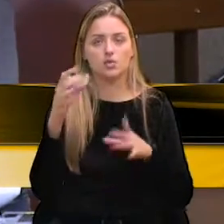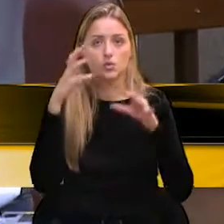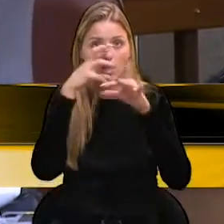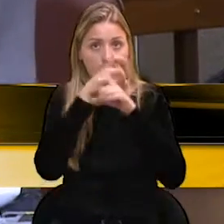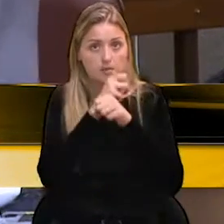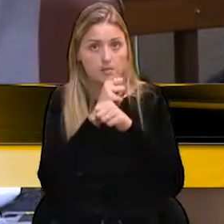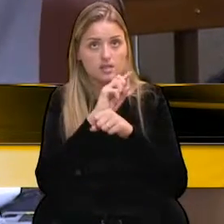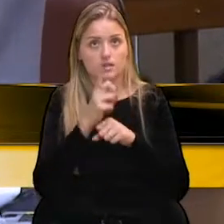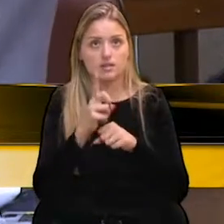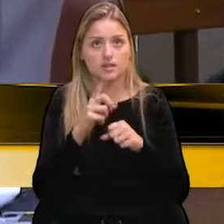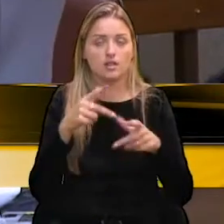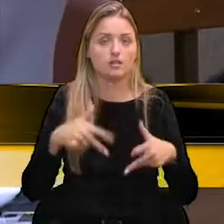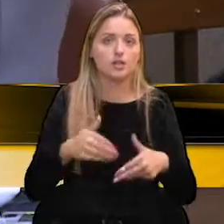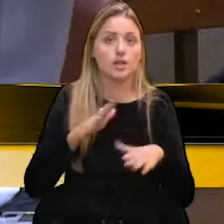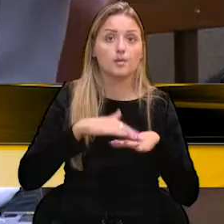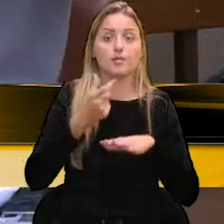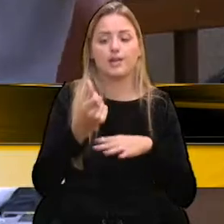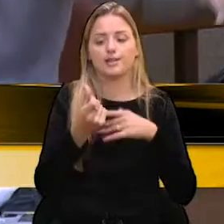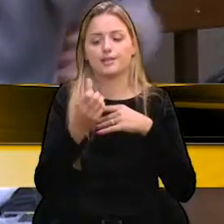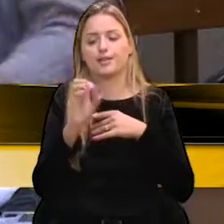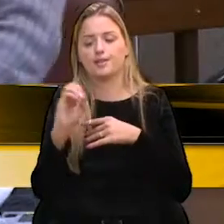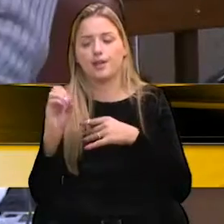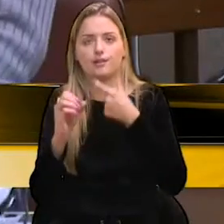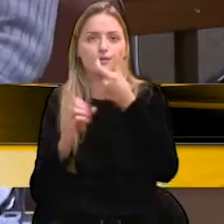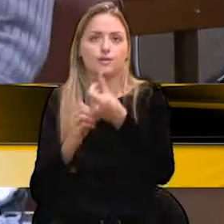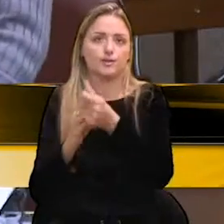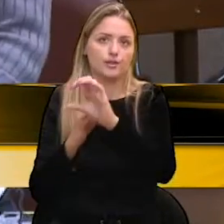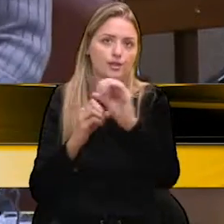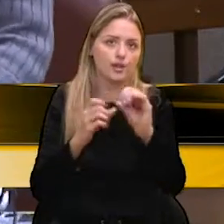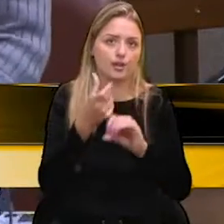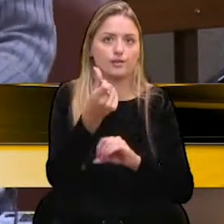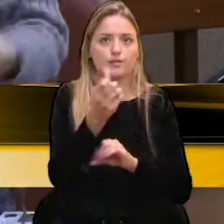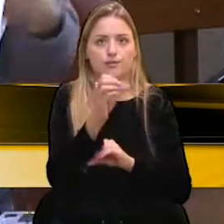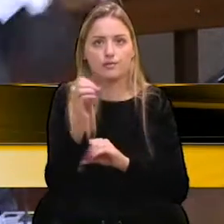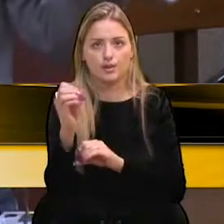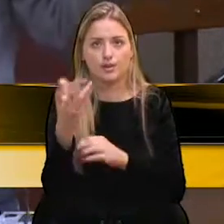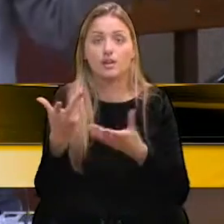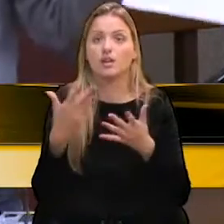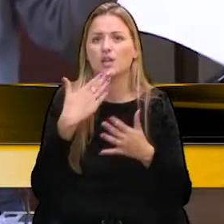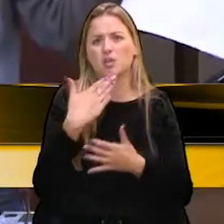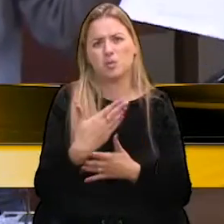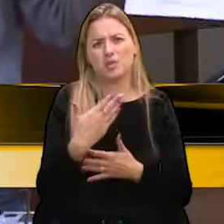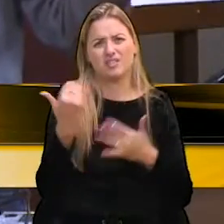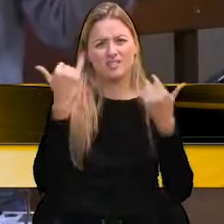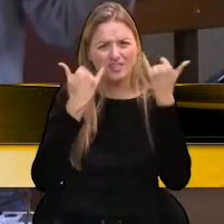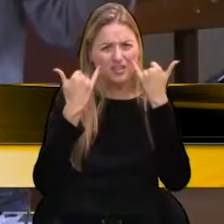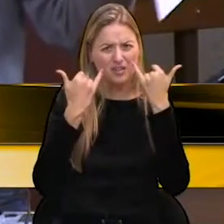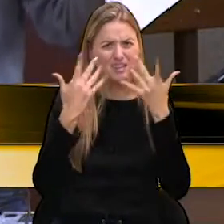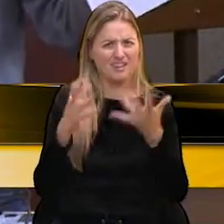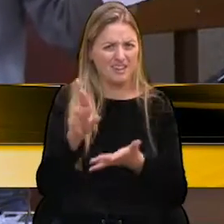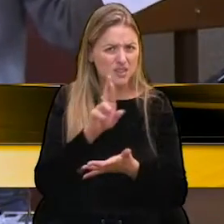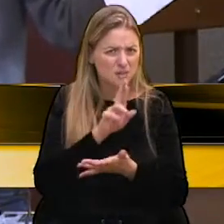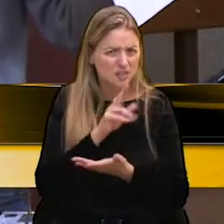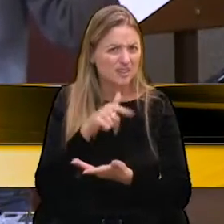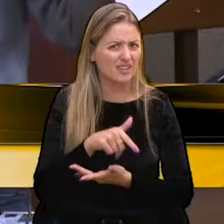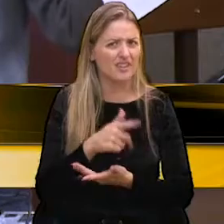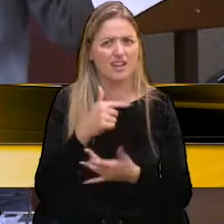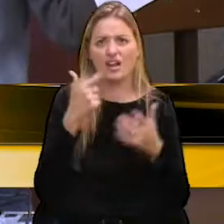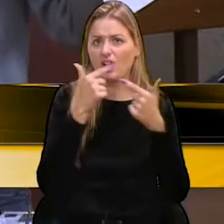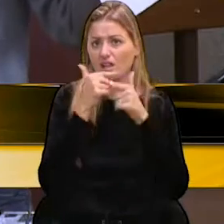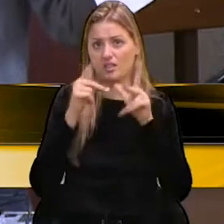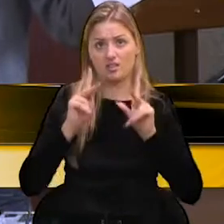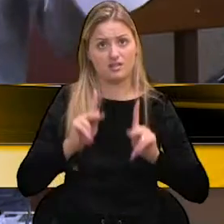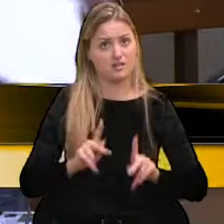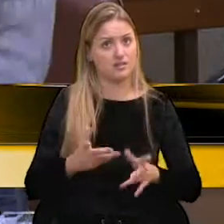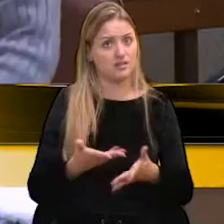castrados. Mais um mês vai ser mais 600, mais 600, mais 600. E o pedido de informação desse, olha, é tirar sarro da cara de qualquer um, tá?